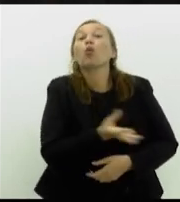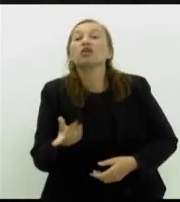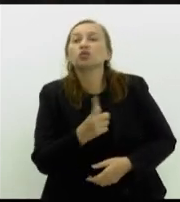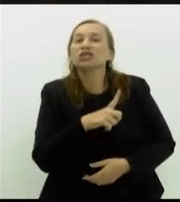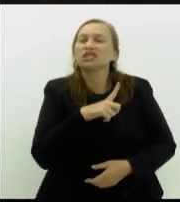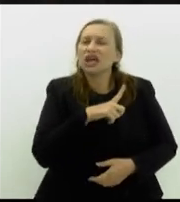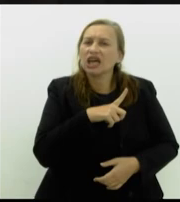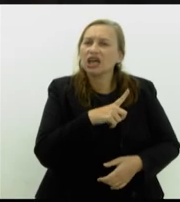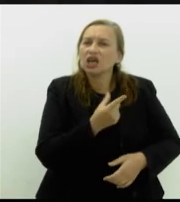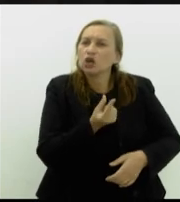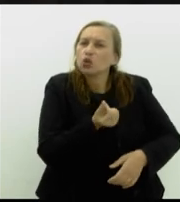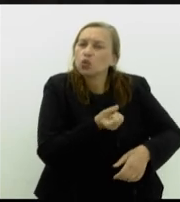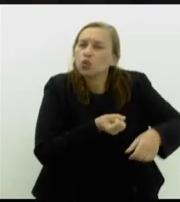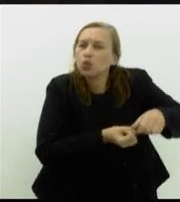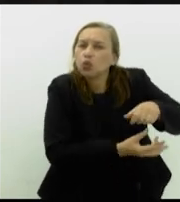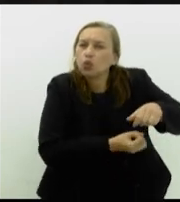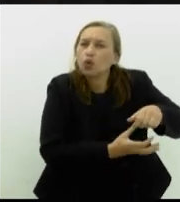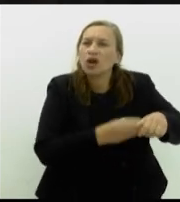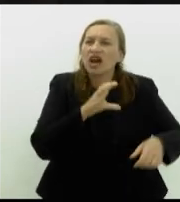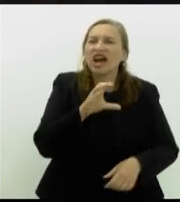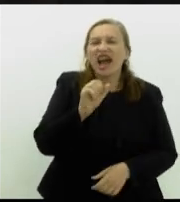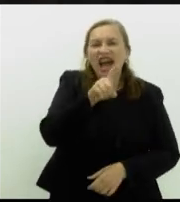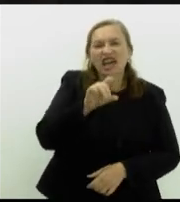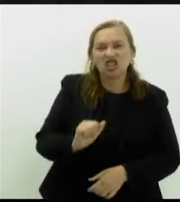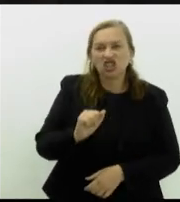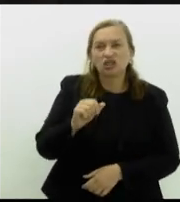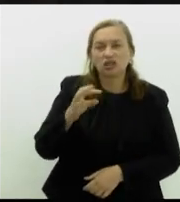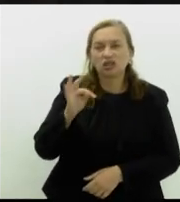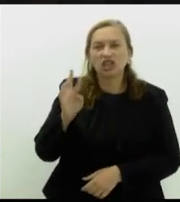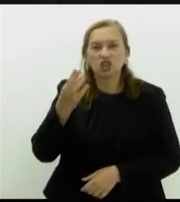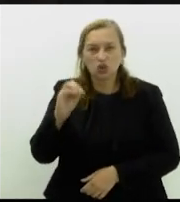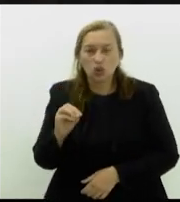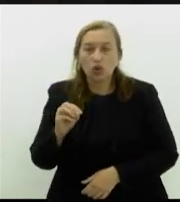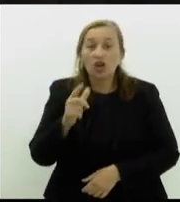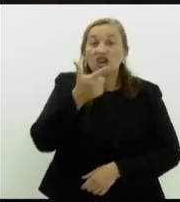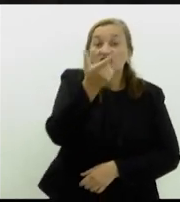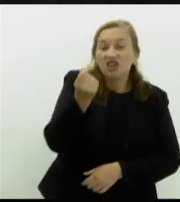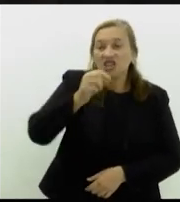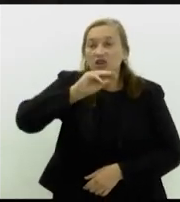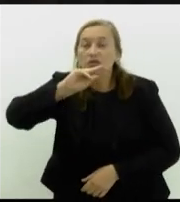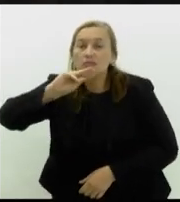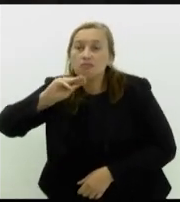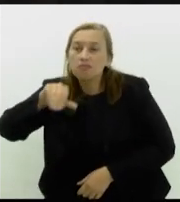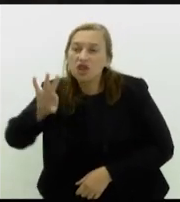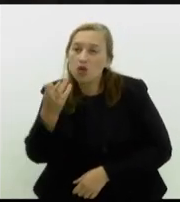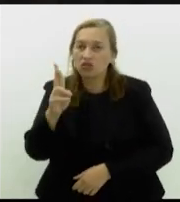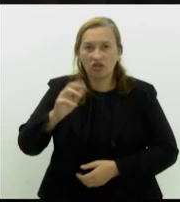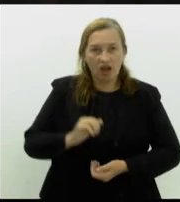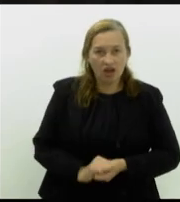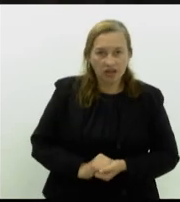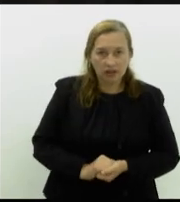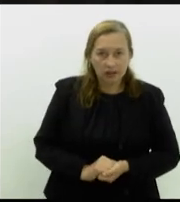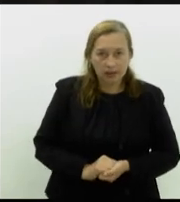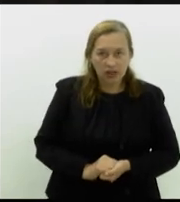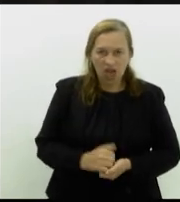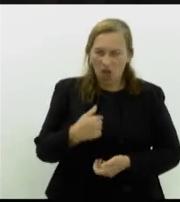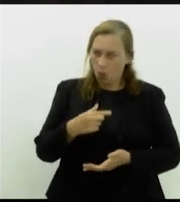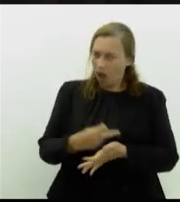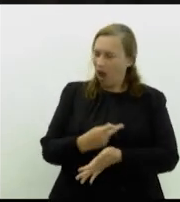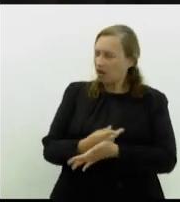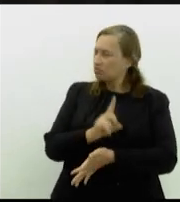no caixa do Tesouro? 20 bilhões de reais. Não estou errando,